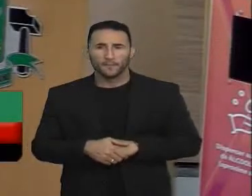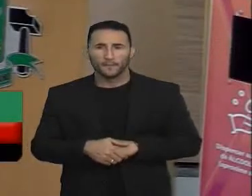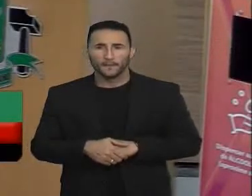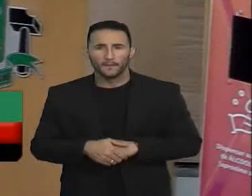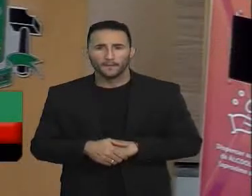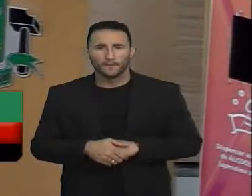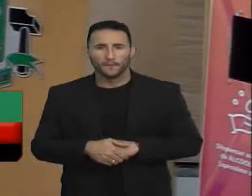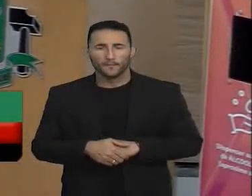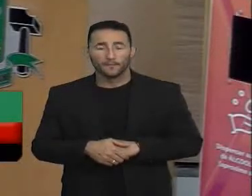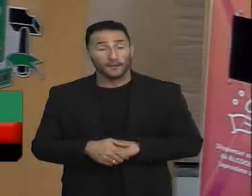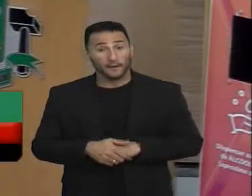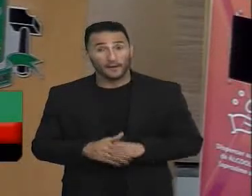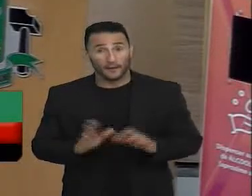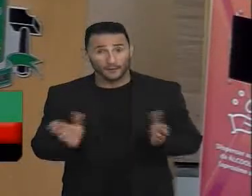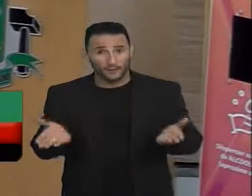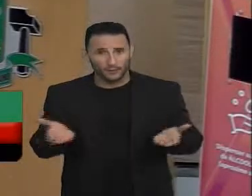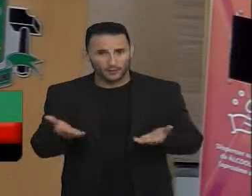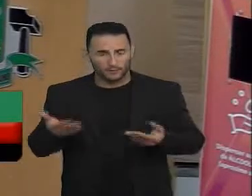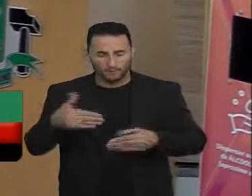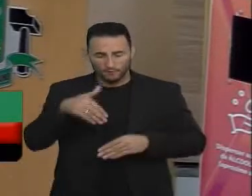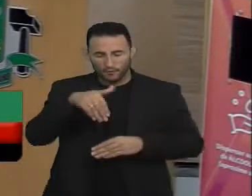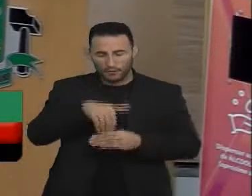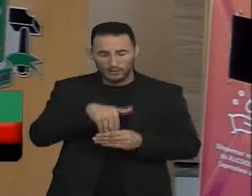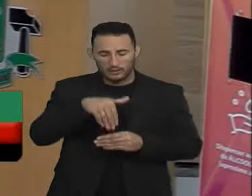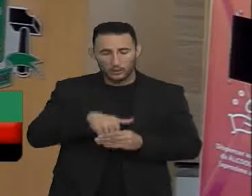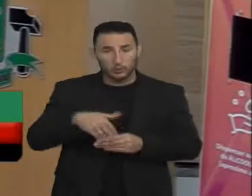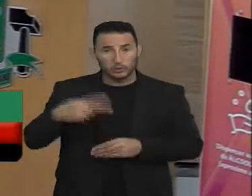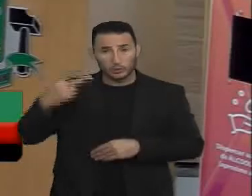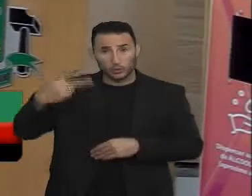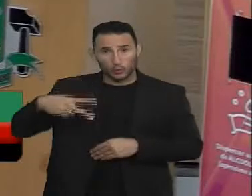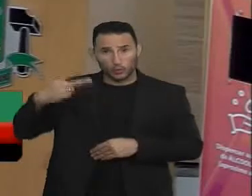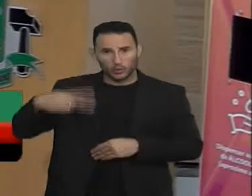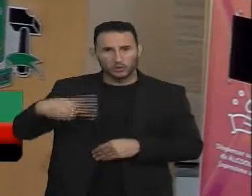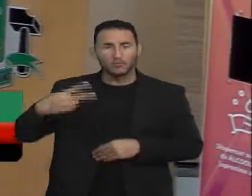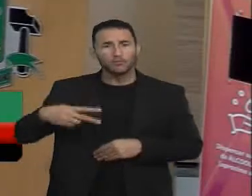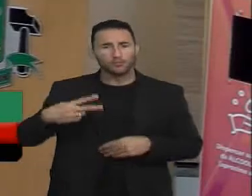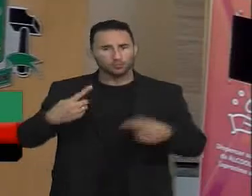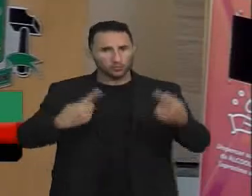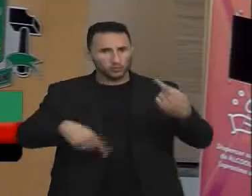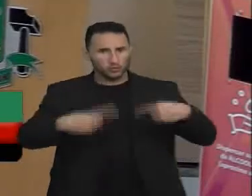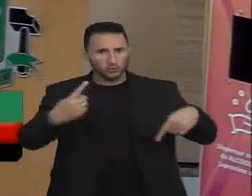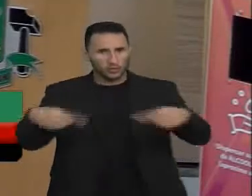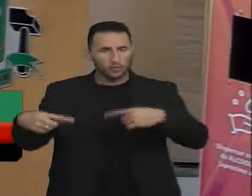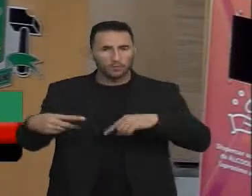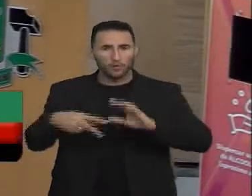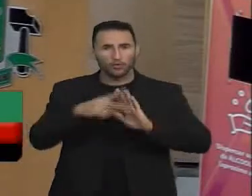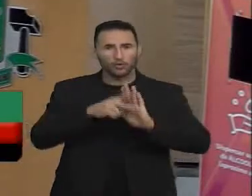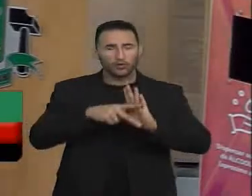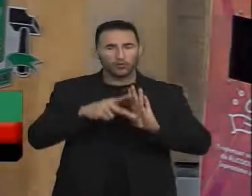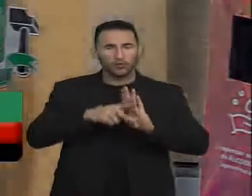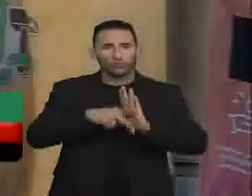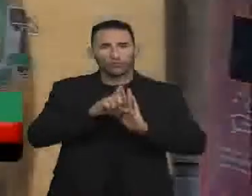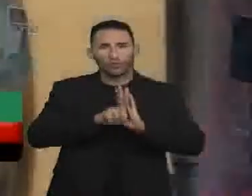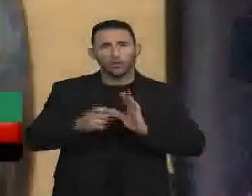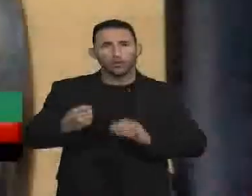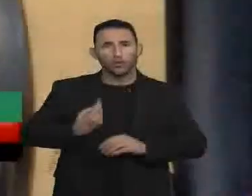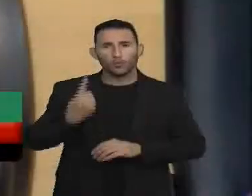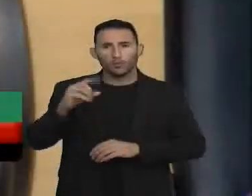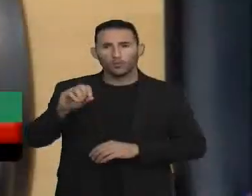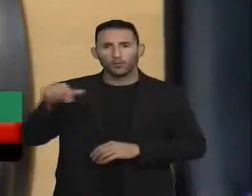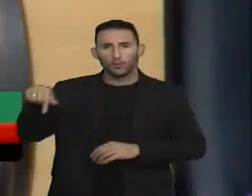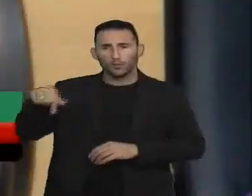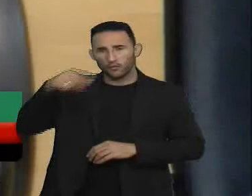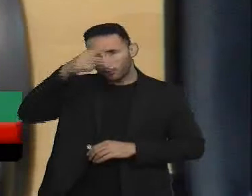Continua. Agora, votações em segunda discussão. Projeto de lei número 107 de 2021 da